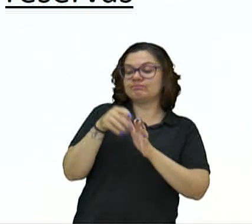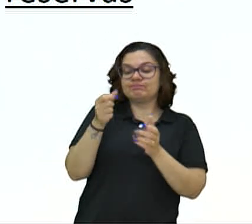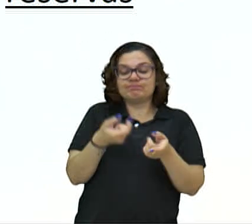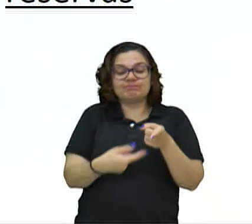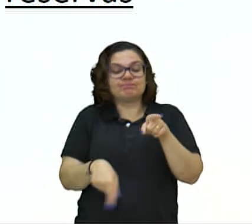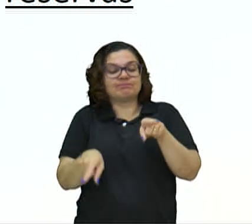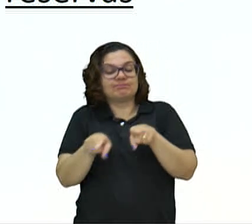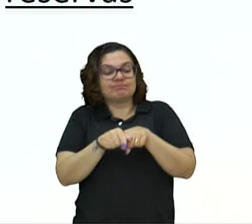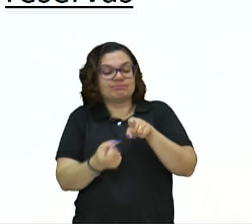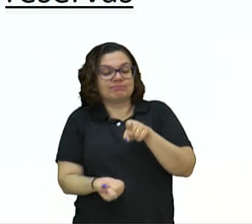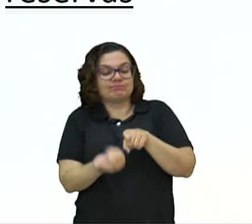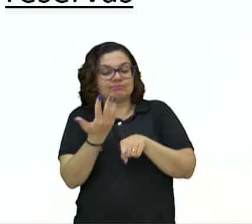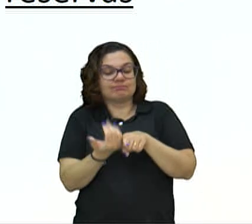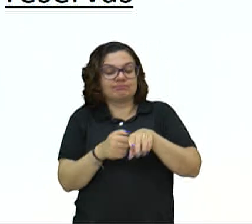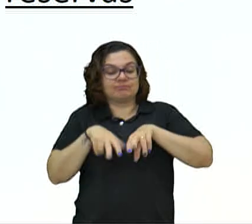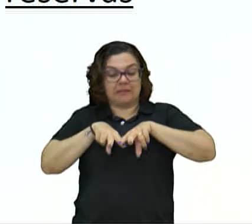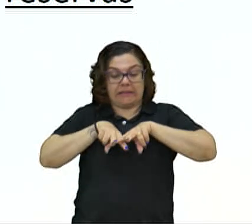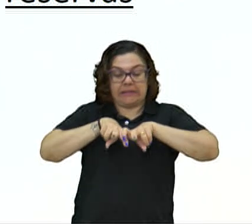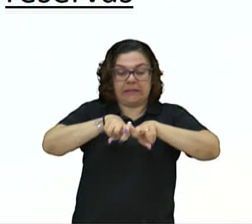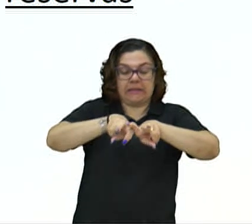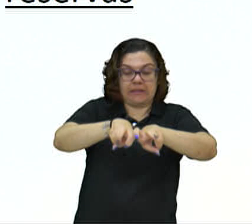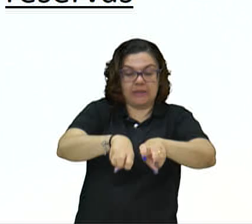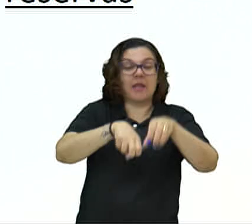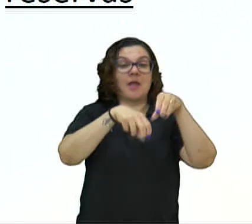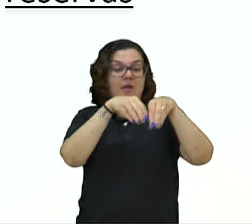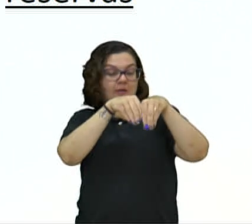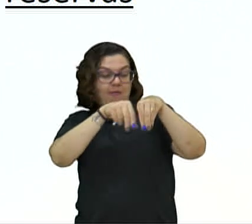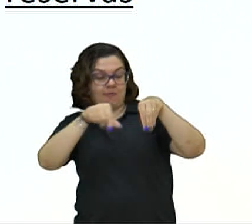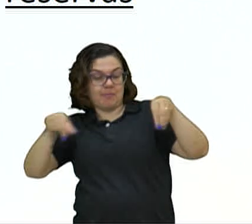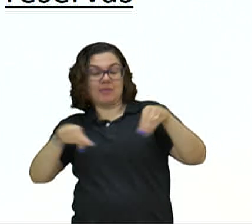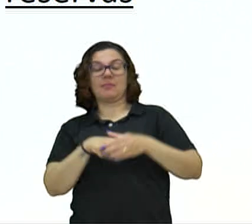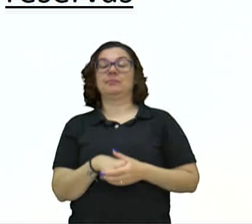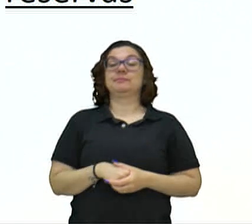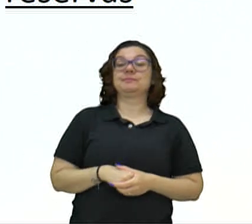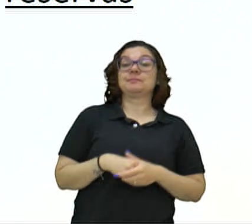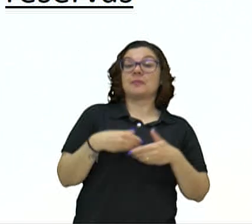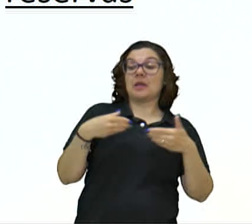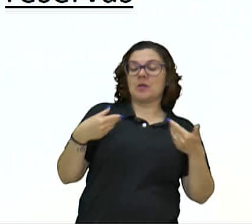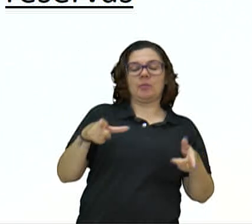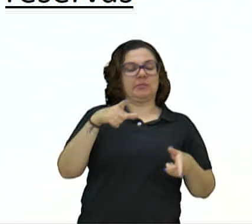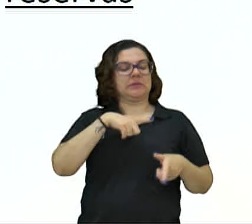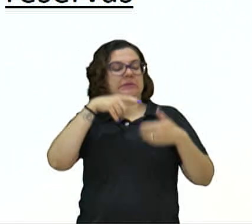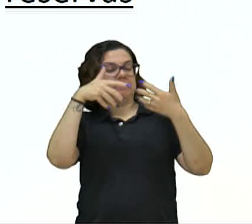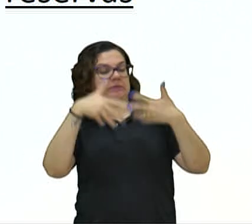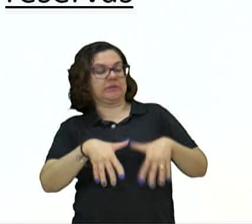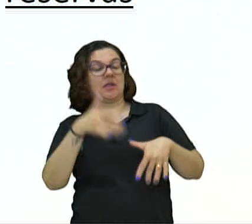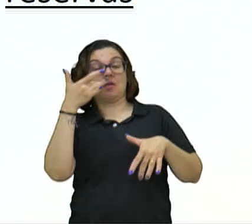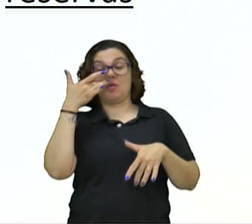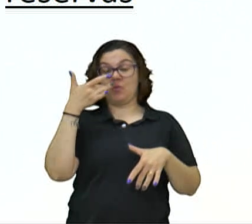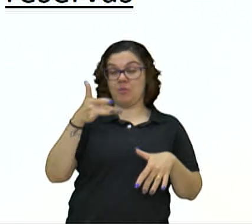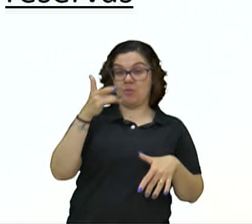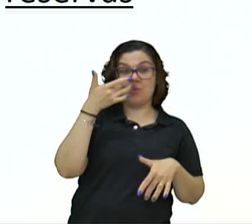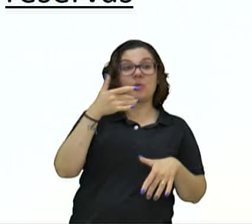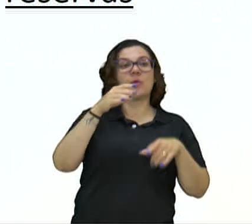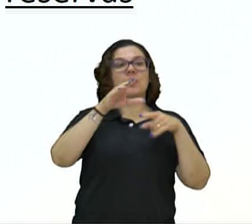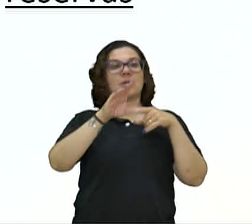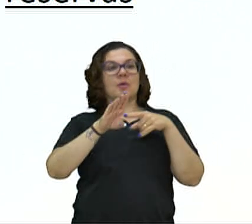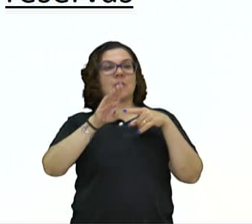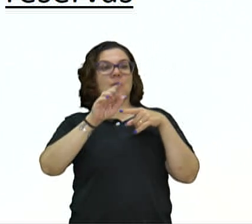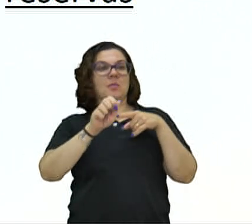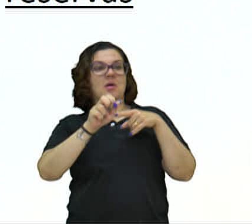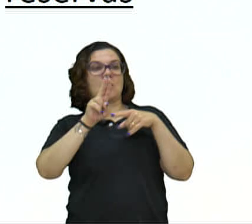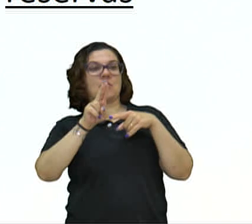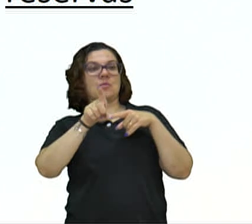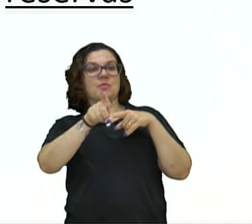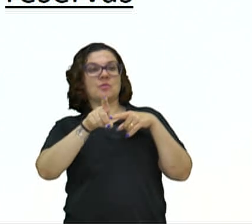o solo do território australiano por exemplo abriga expressiva jazidas de ouro e bauxita bauxita um